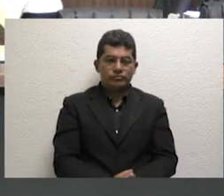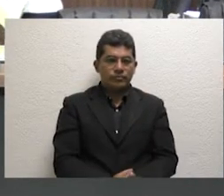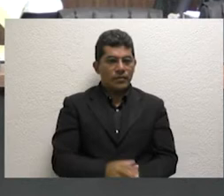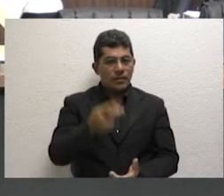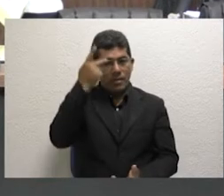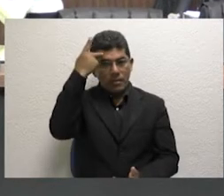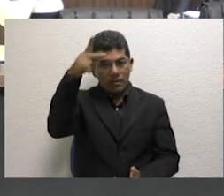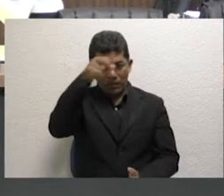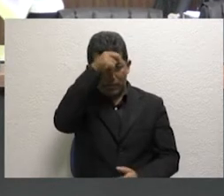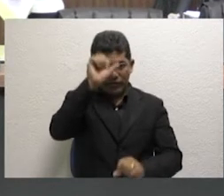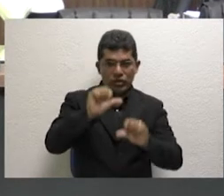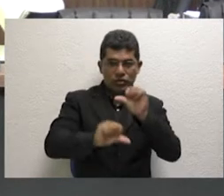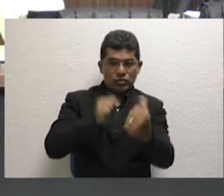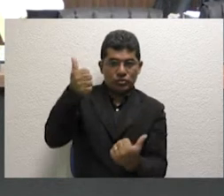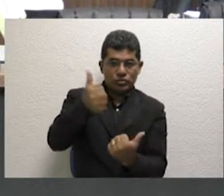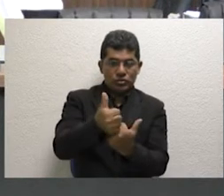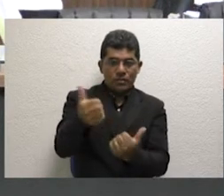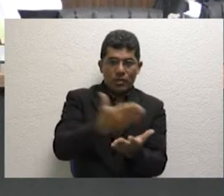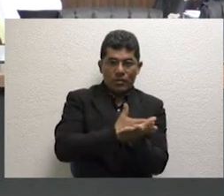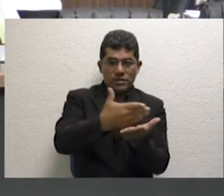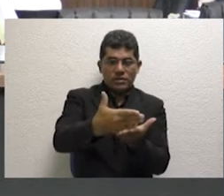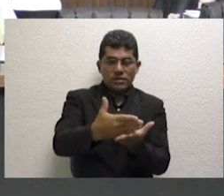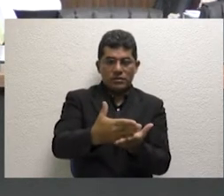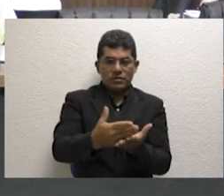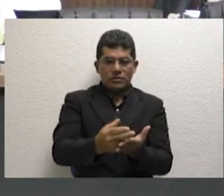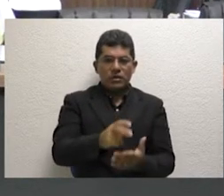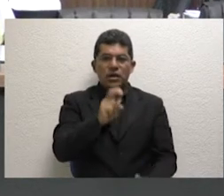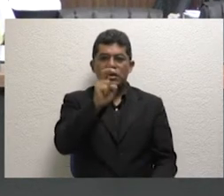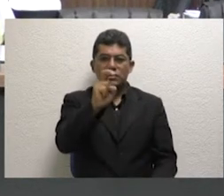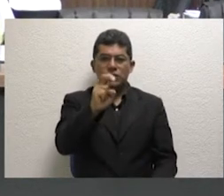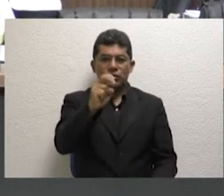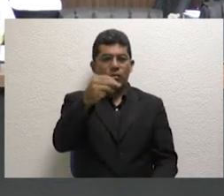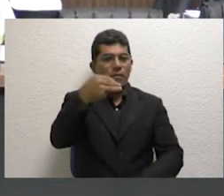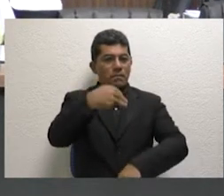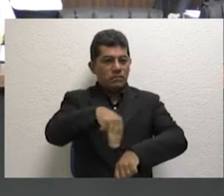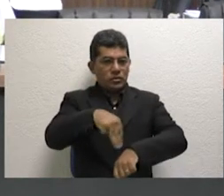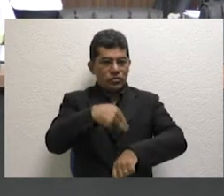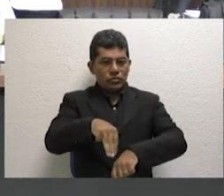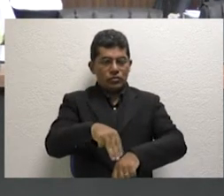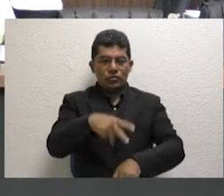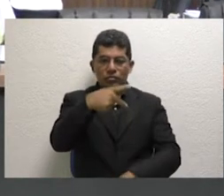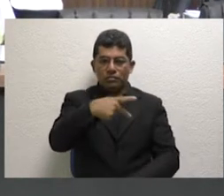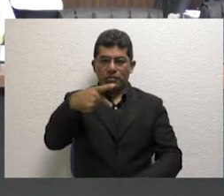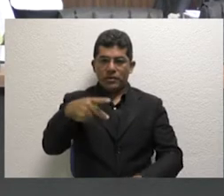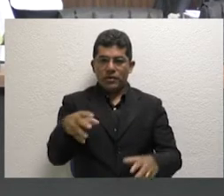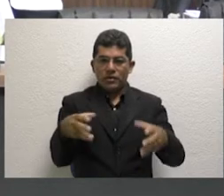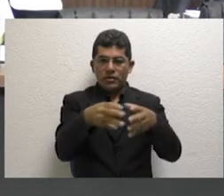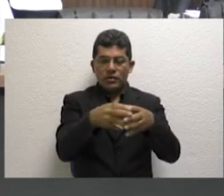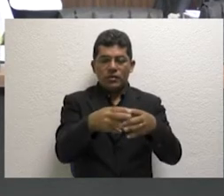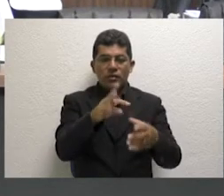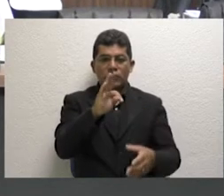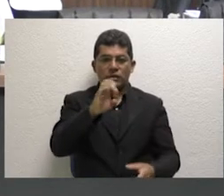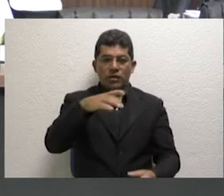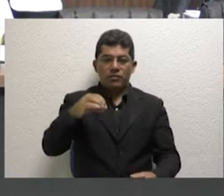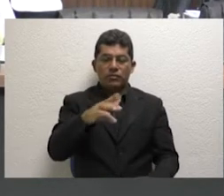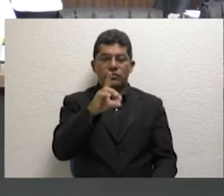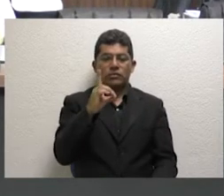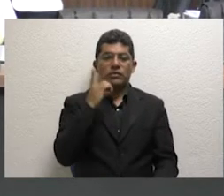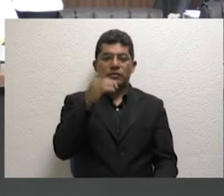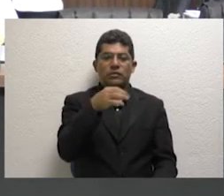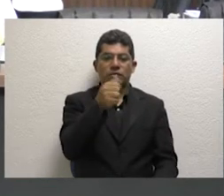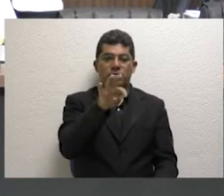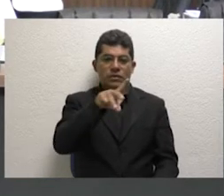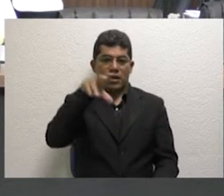o prefeito é isso deputado Berlamino inicialmente cinco minutos do PP para se juntar com o tempo do Abidala de cinco